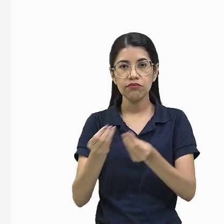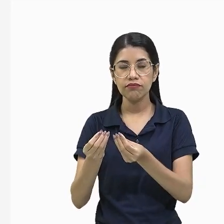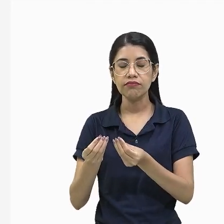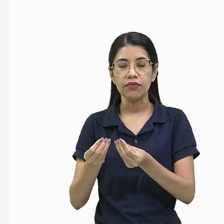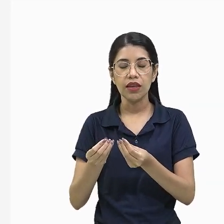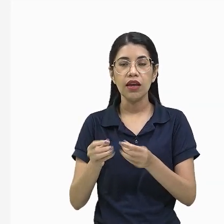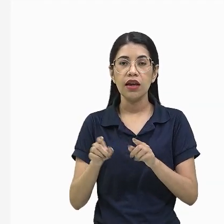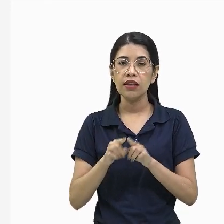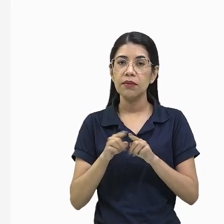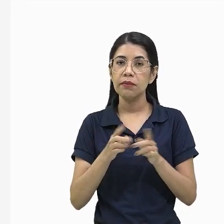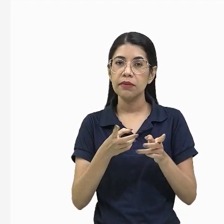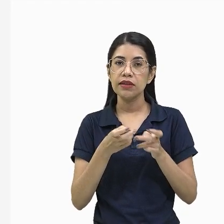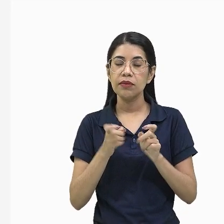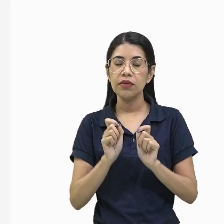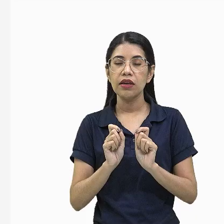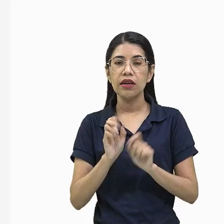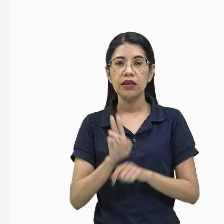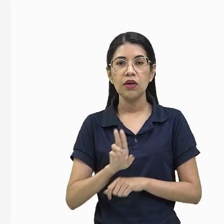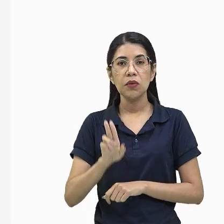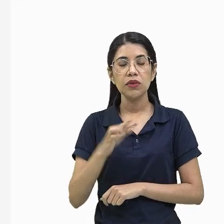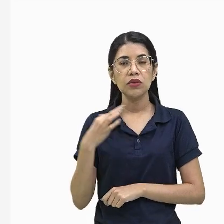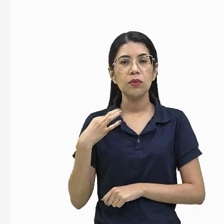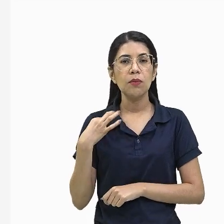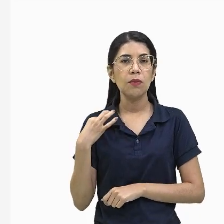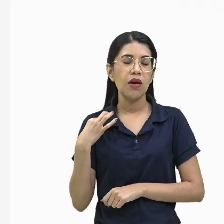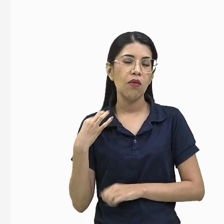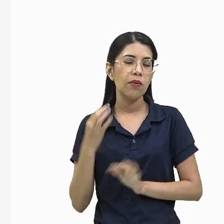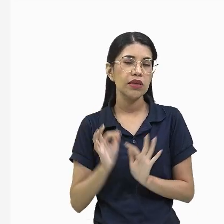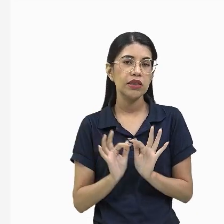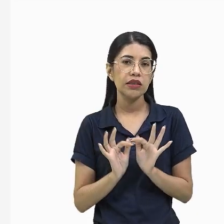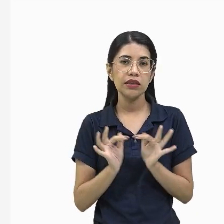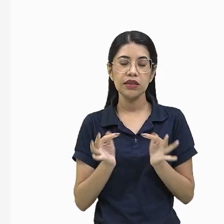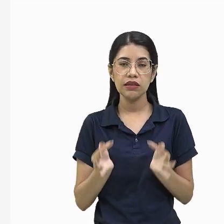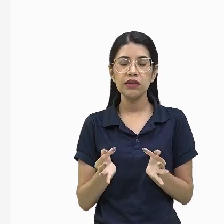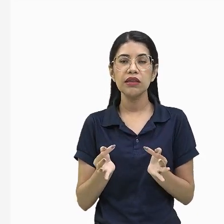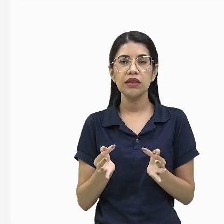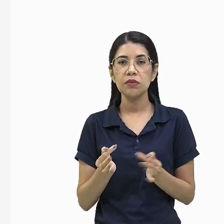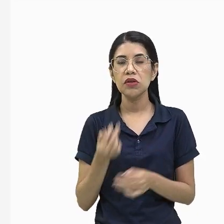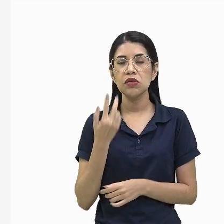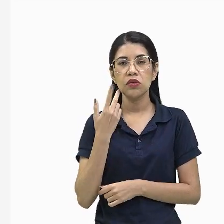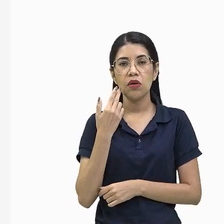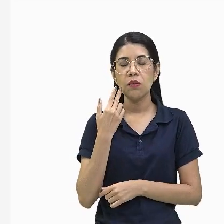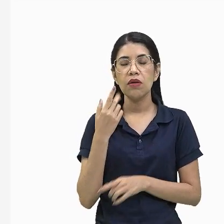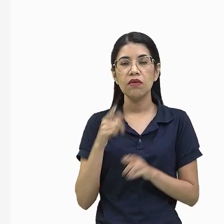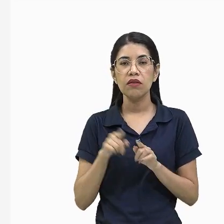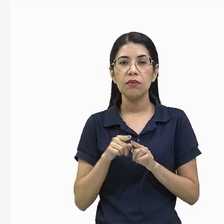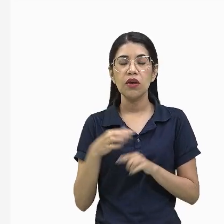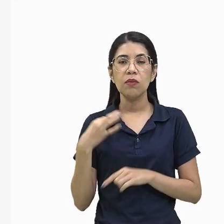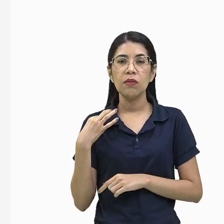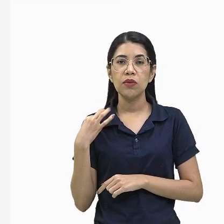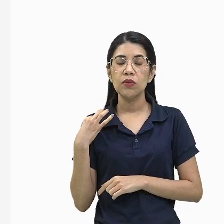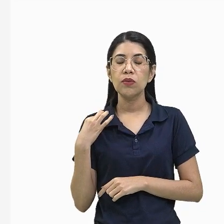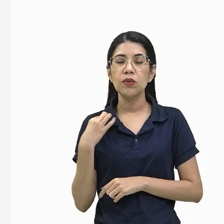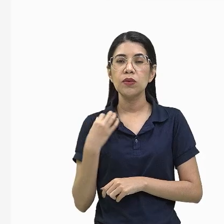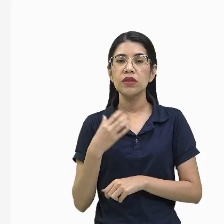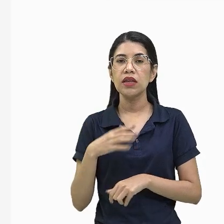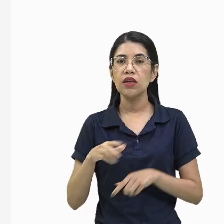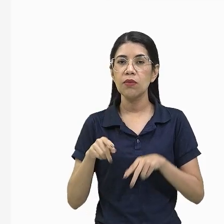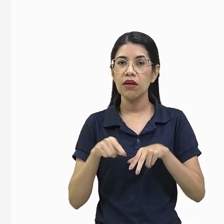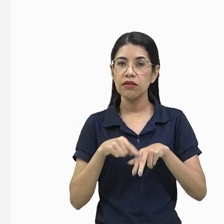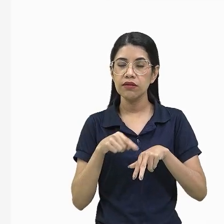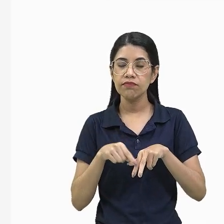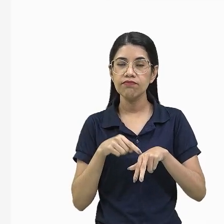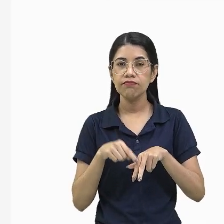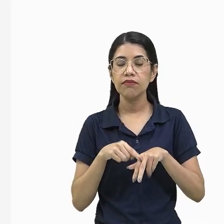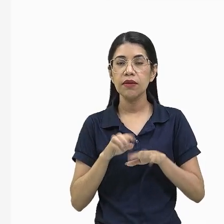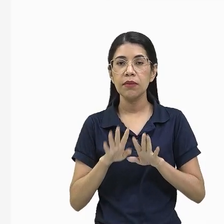Observem também que ela está utilizando uma roupa simples, né? Despojada também, uma camiseta e uma calça.